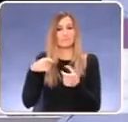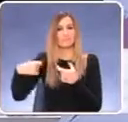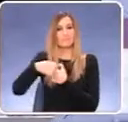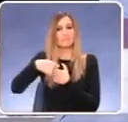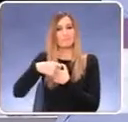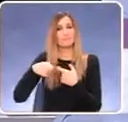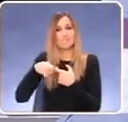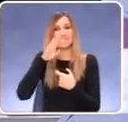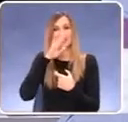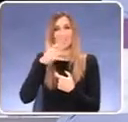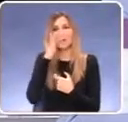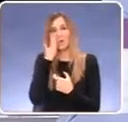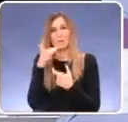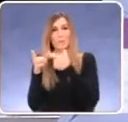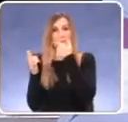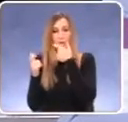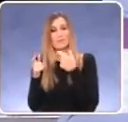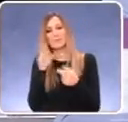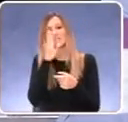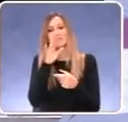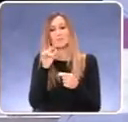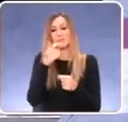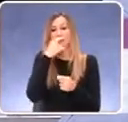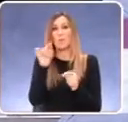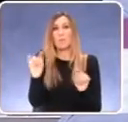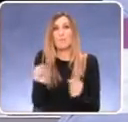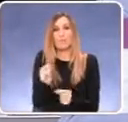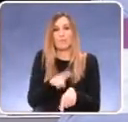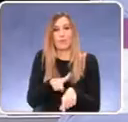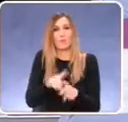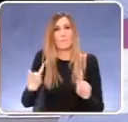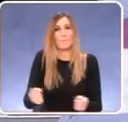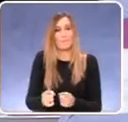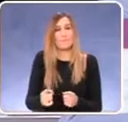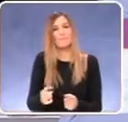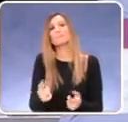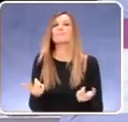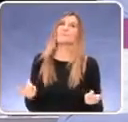não dormirem com a prótese e se usarem a prótese o mínimo possível, claro que